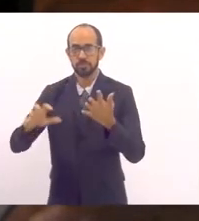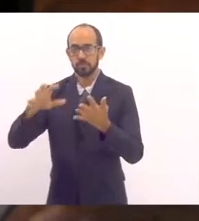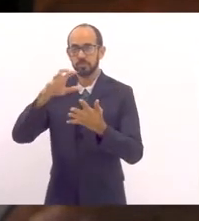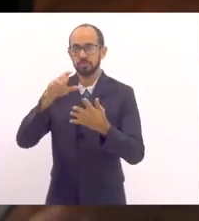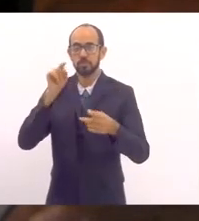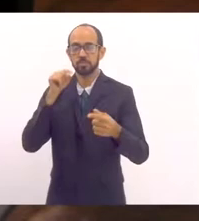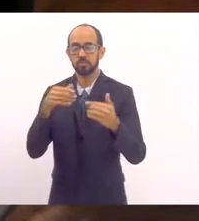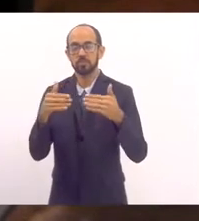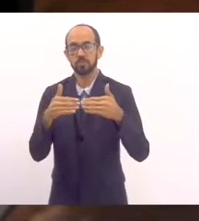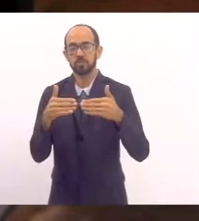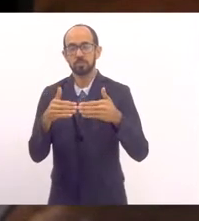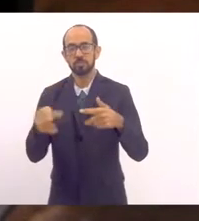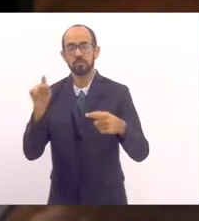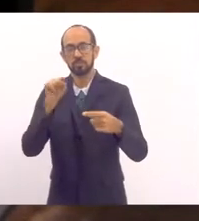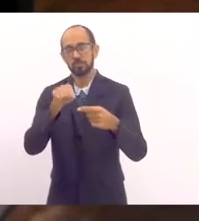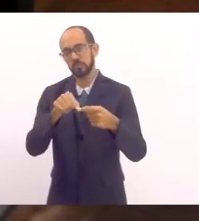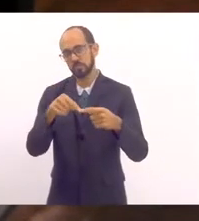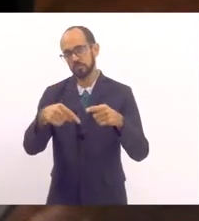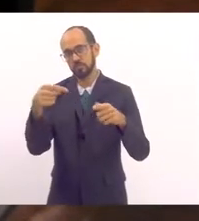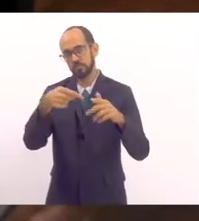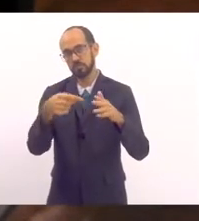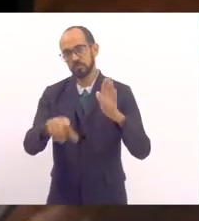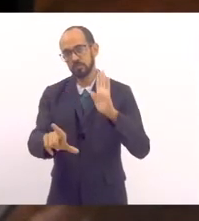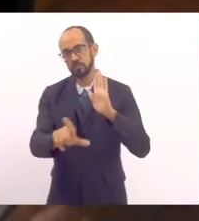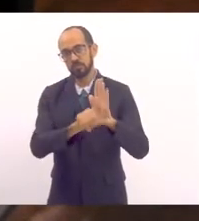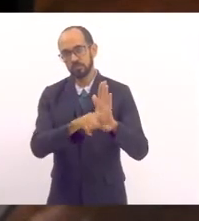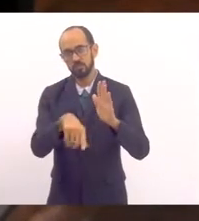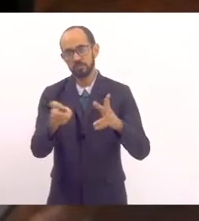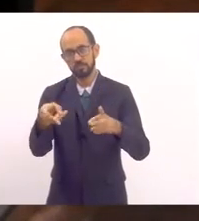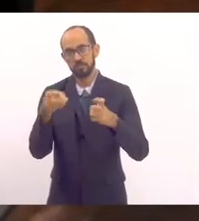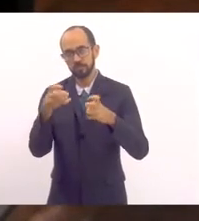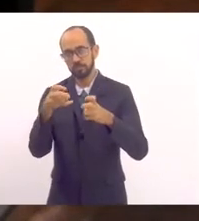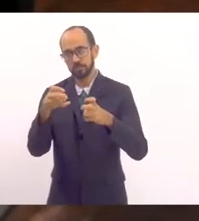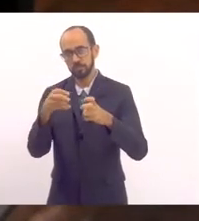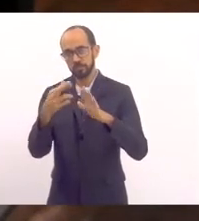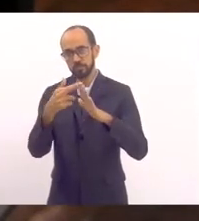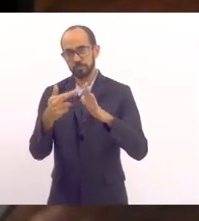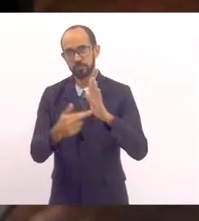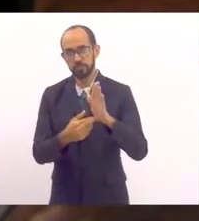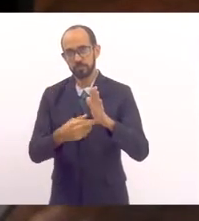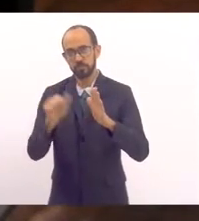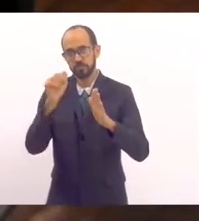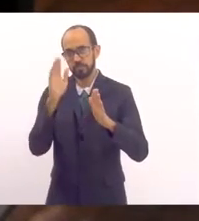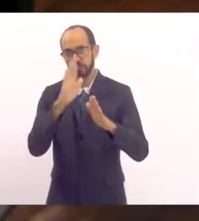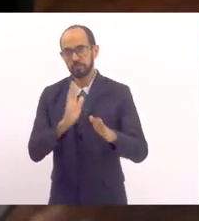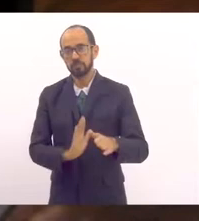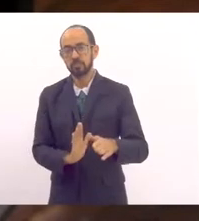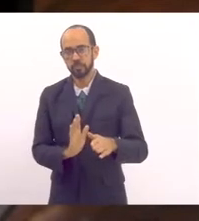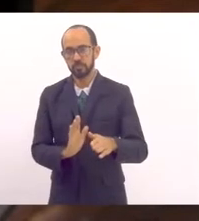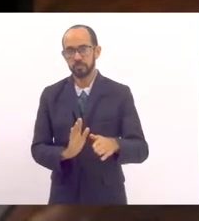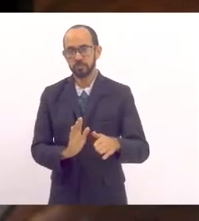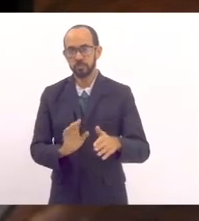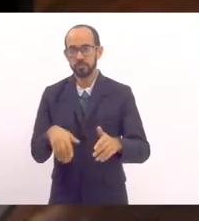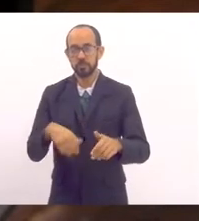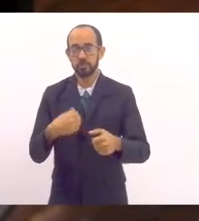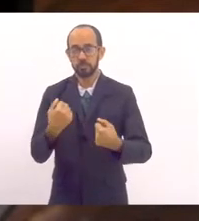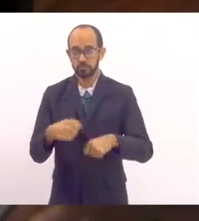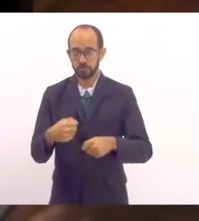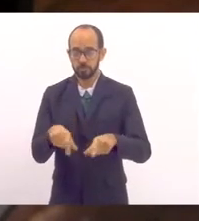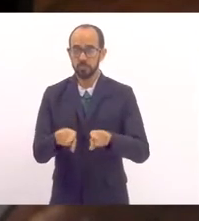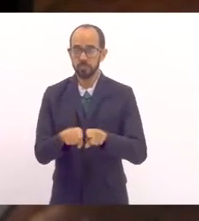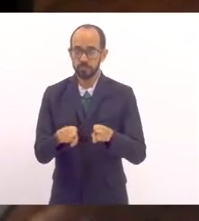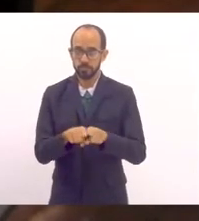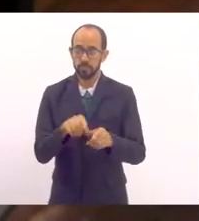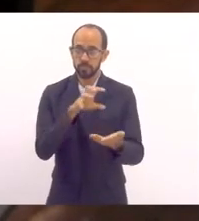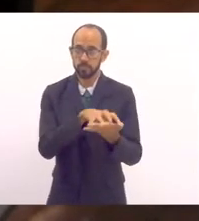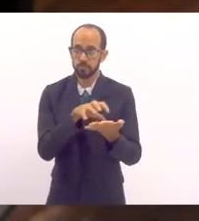lei e atendendo às diretrizes federais. Parágrafo único, as IGRs deverão manter os órgãos estaduais de turismo informados